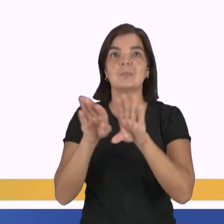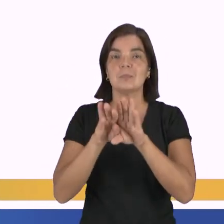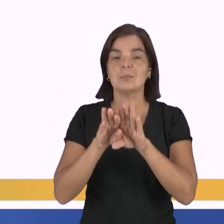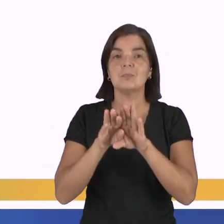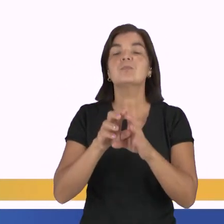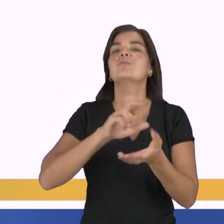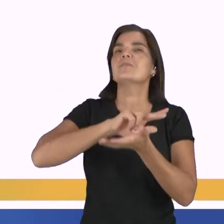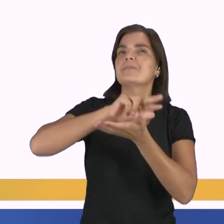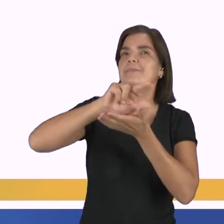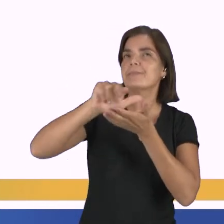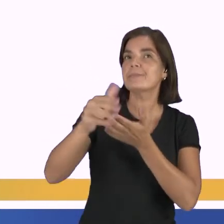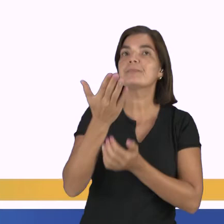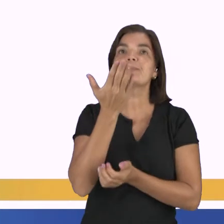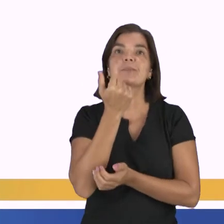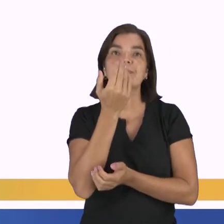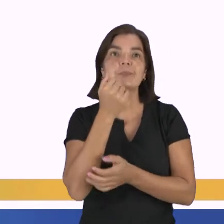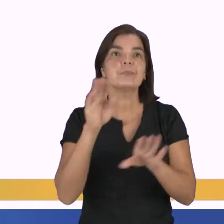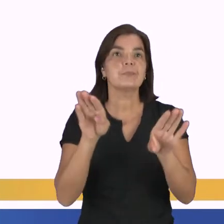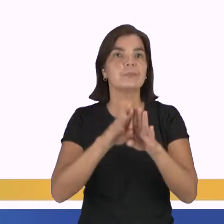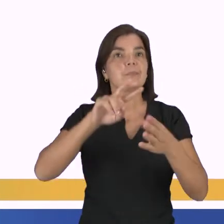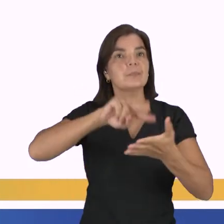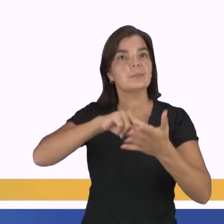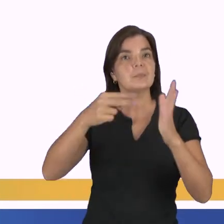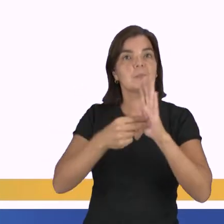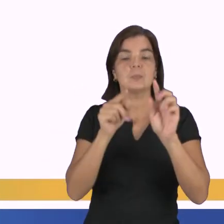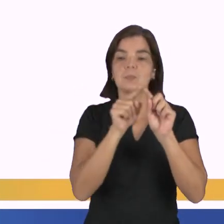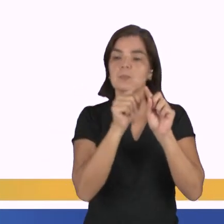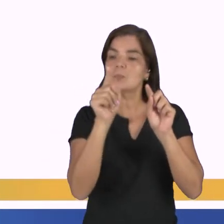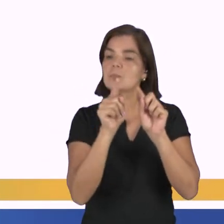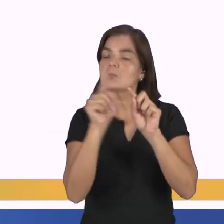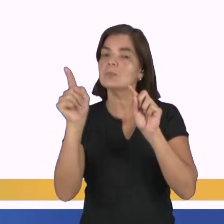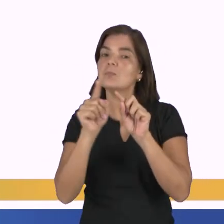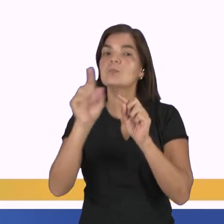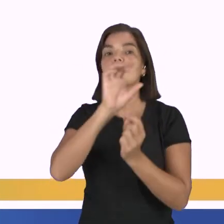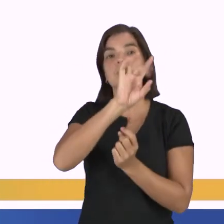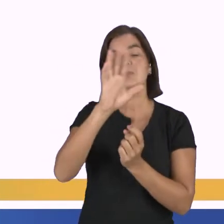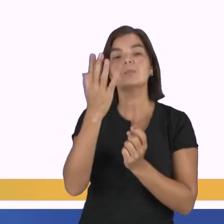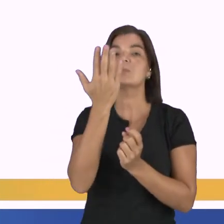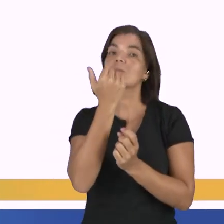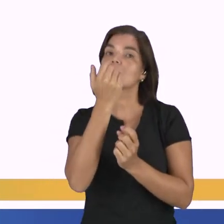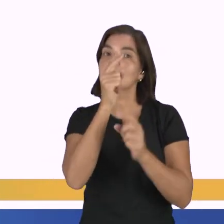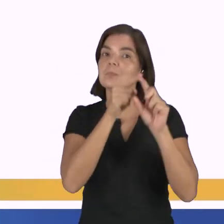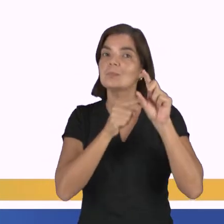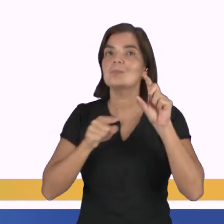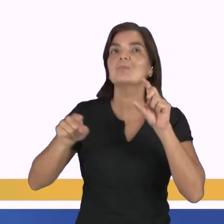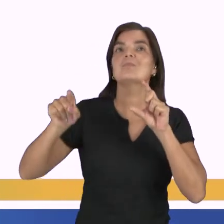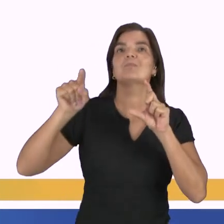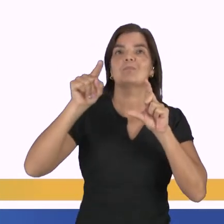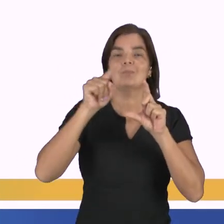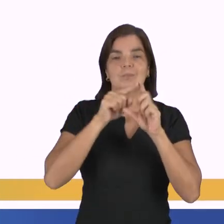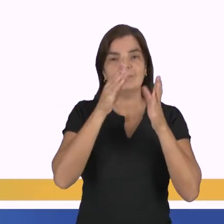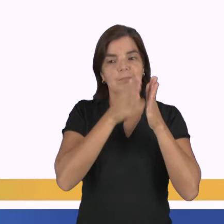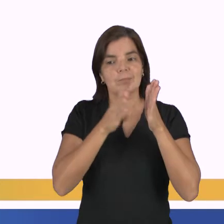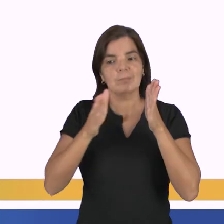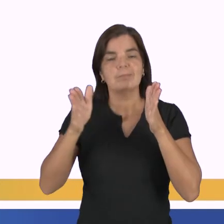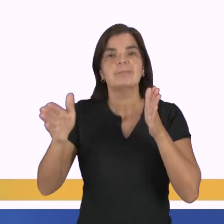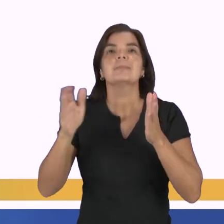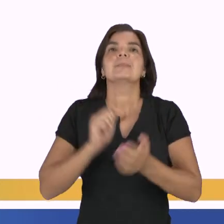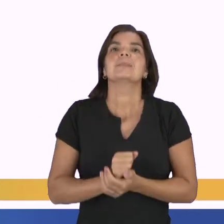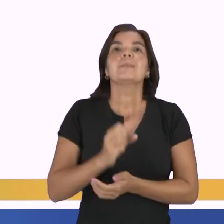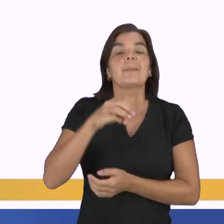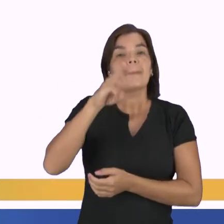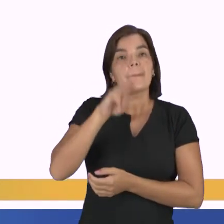de que a outra espécie se alimenta tá ou seja as setas aqui indica a questão da cadeia alimentar OK aí numa sequência que